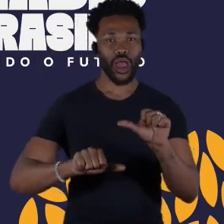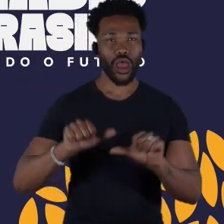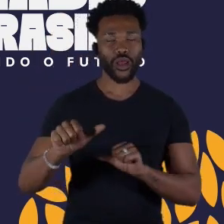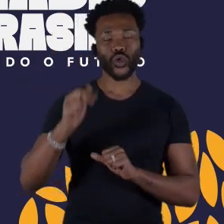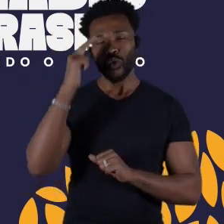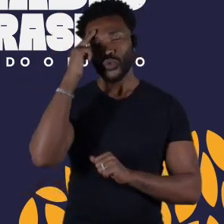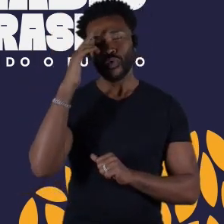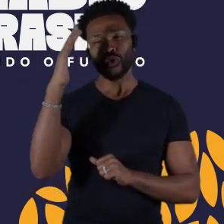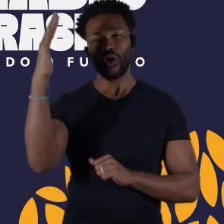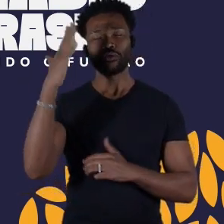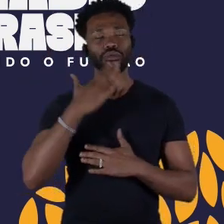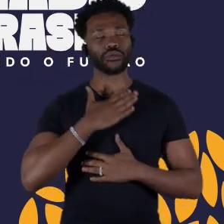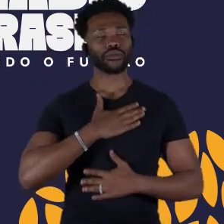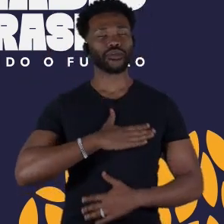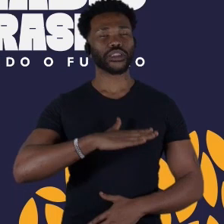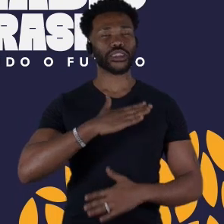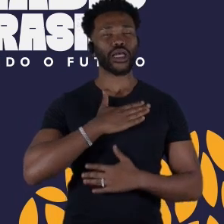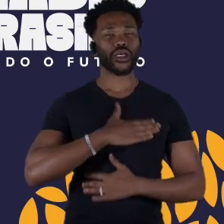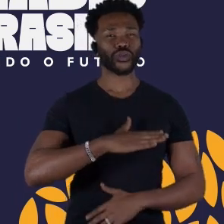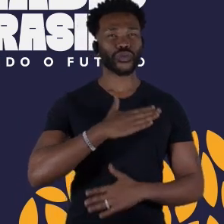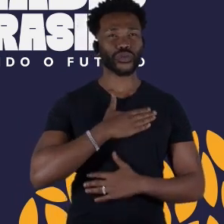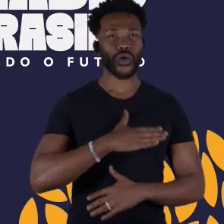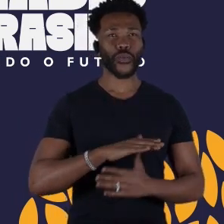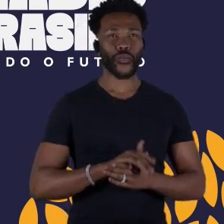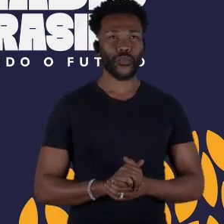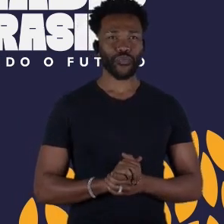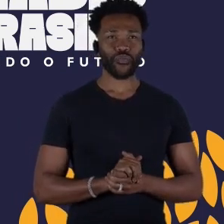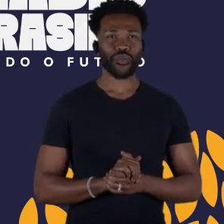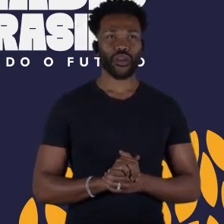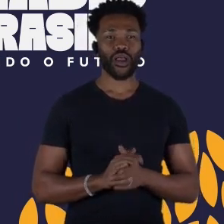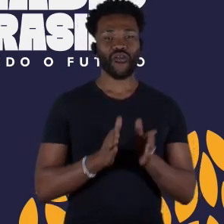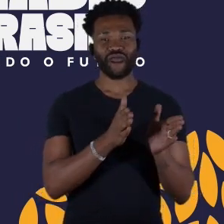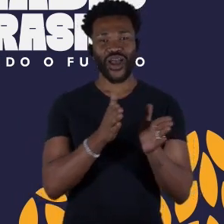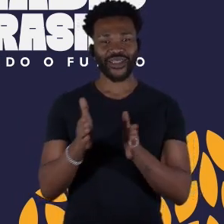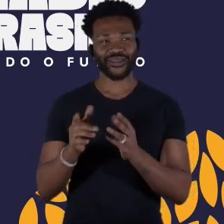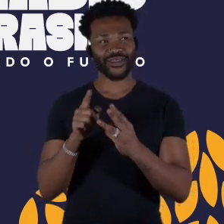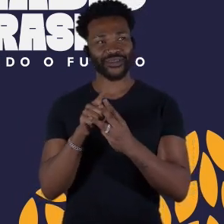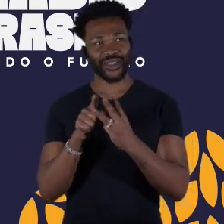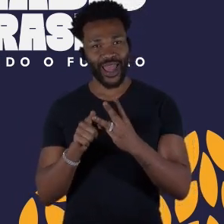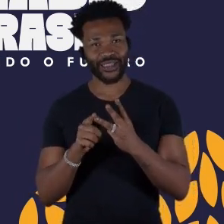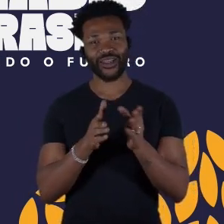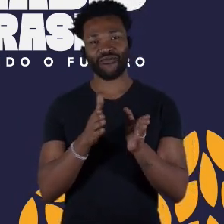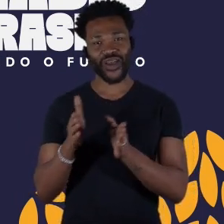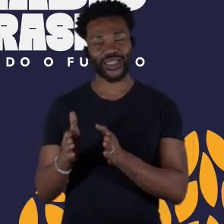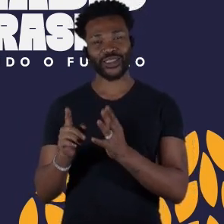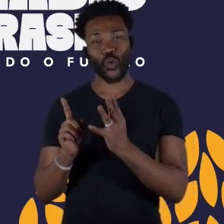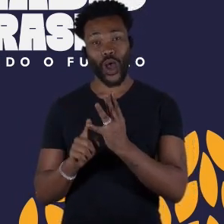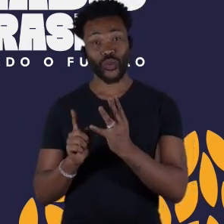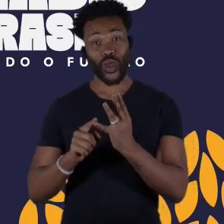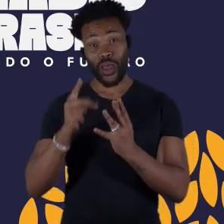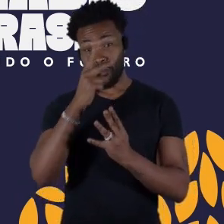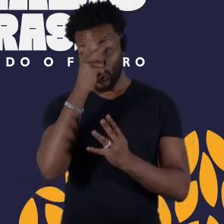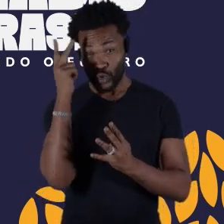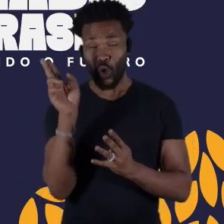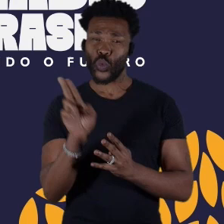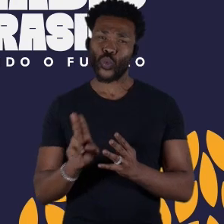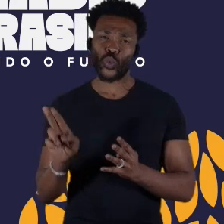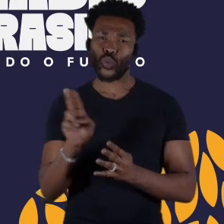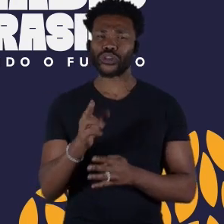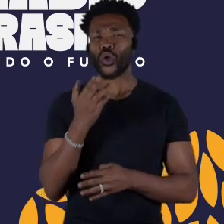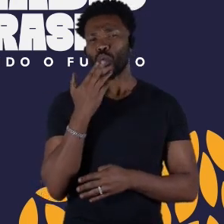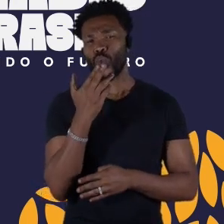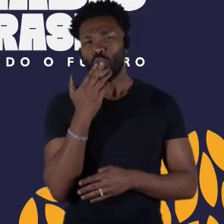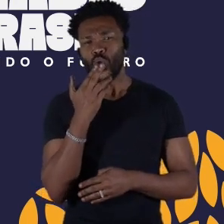que descansa, não? Fase 3 e 4. Por isso, o usuário crônico de cannabis diz, eu não